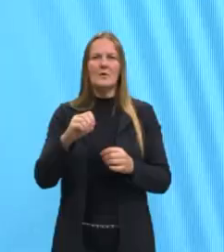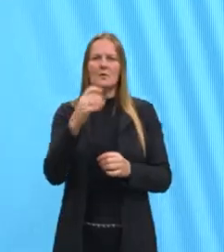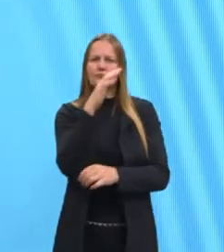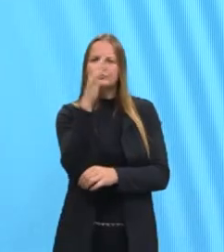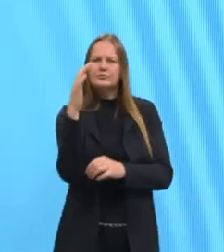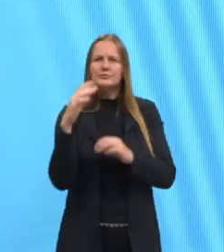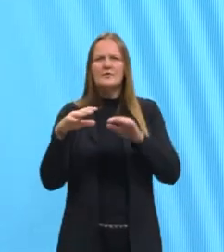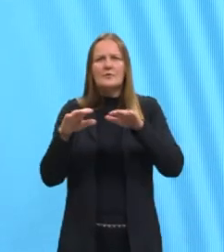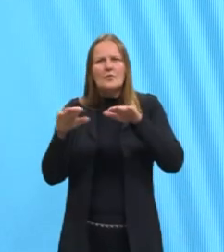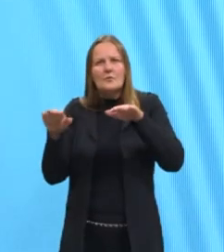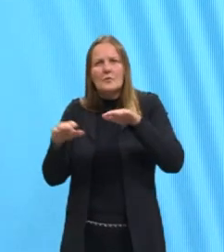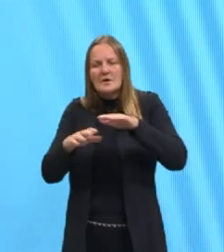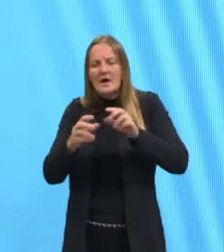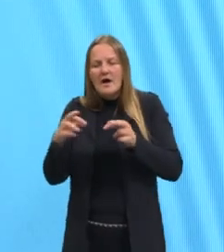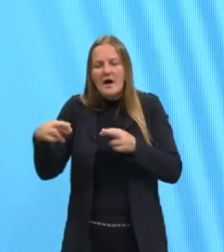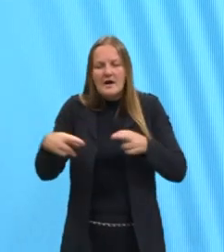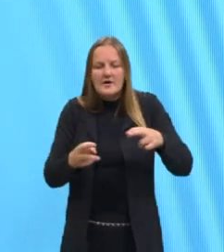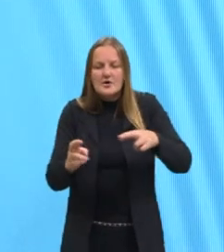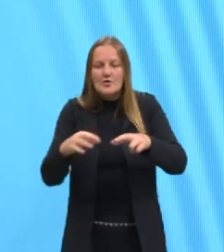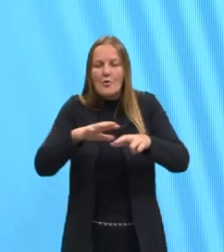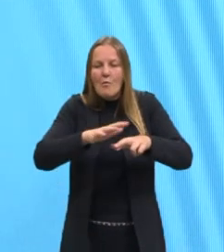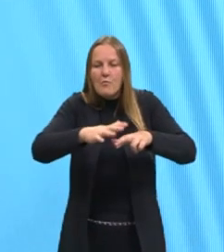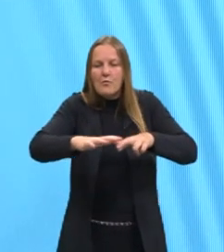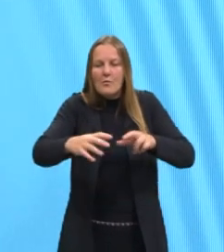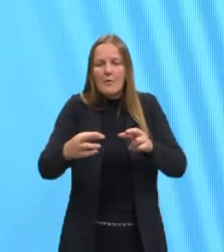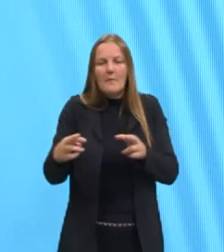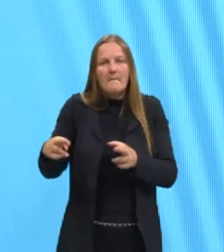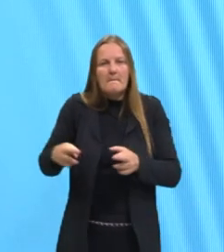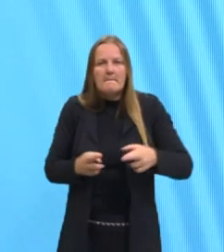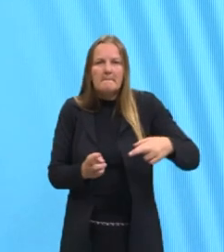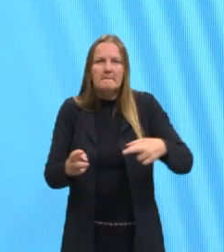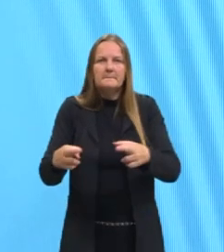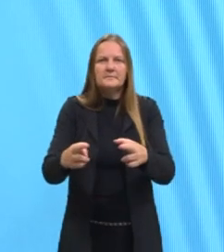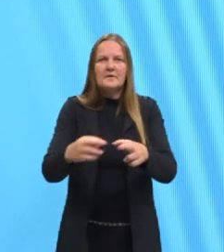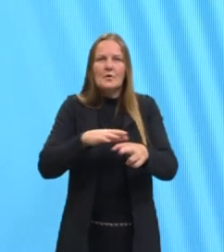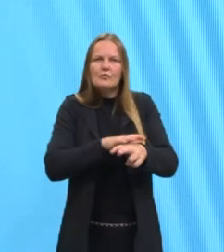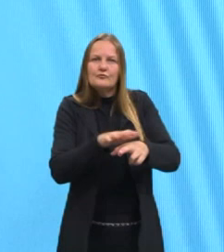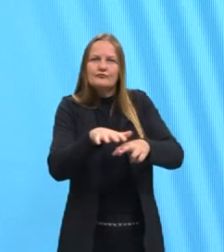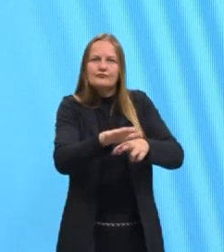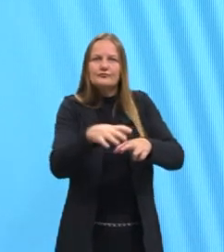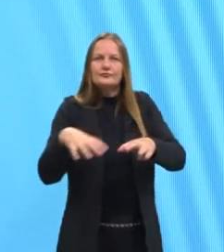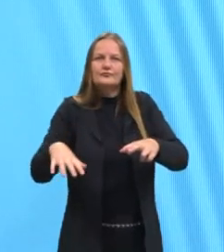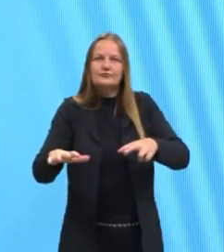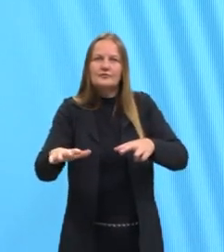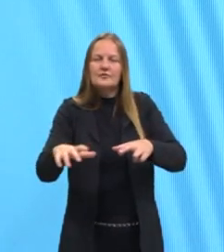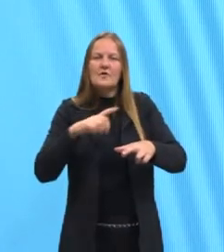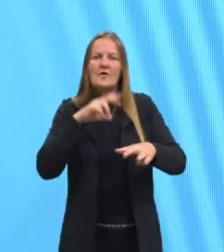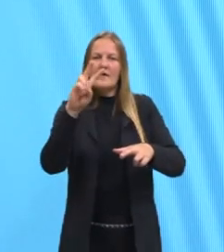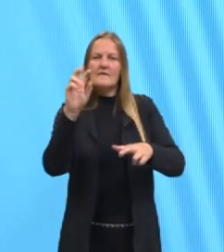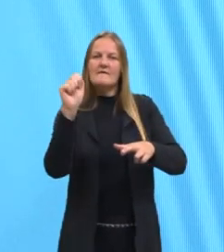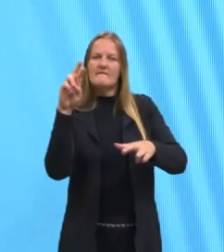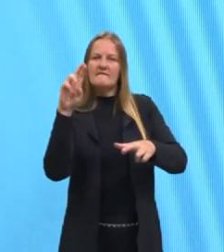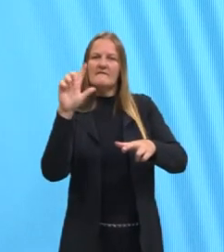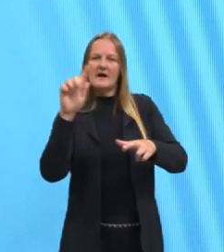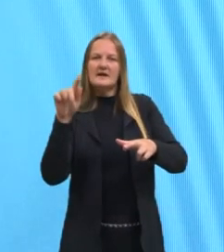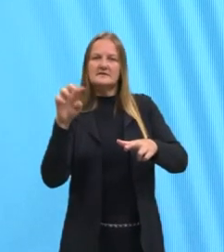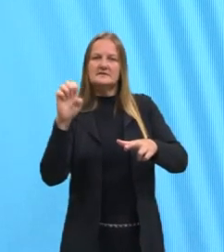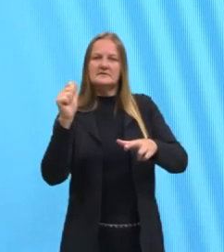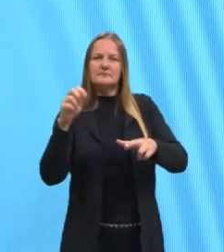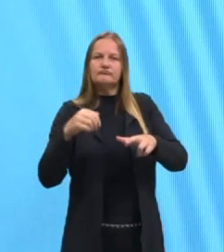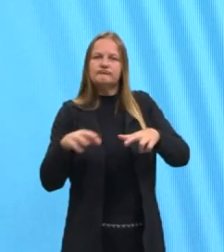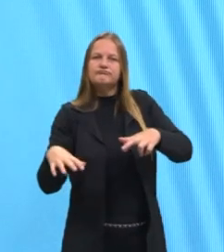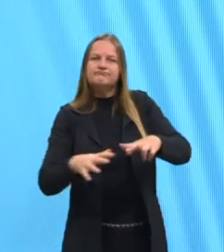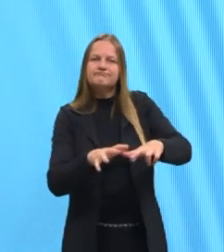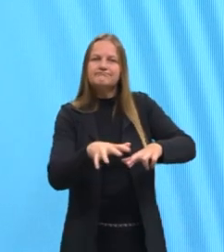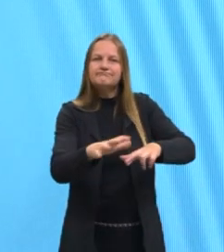mata né que tá dentro do Rio né tá dentro das margens bem próximas do Rio a mata de vários aqui ela vai sofrer